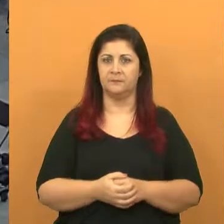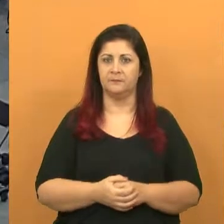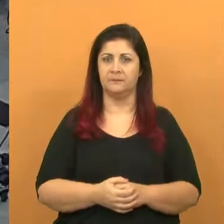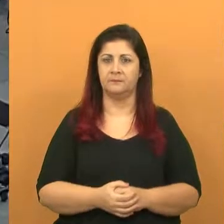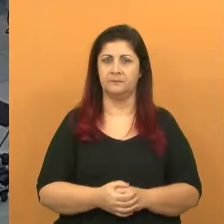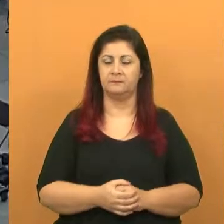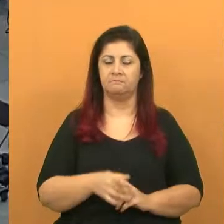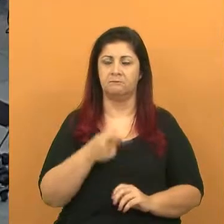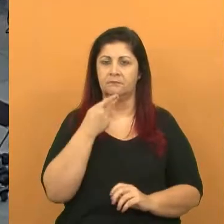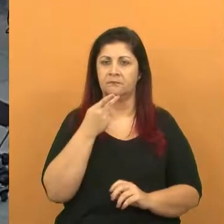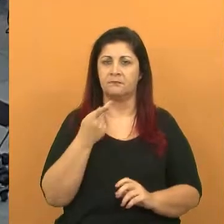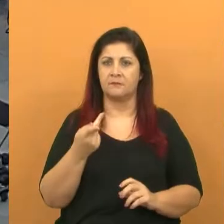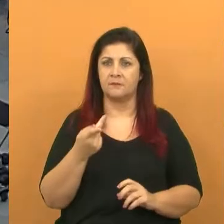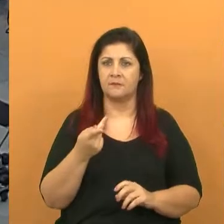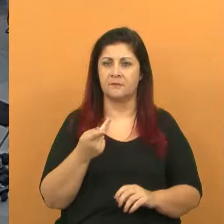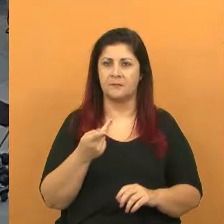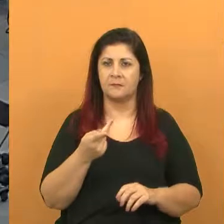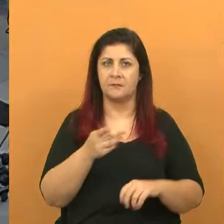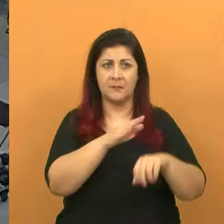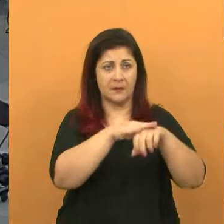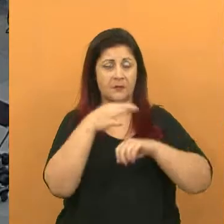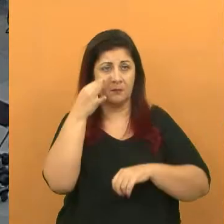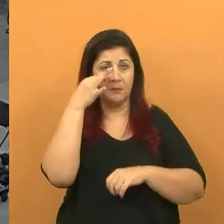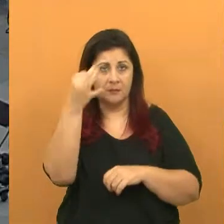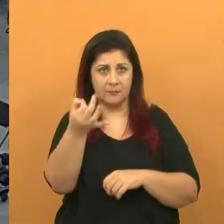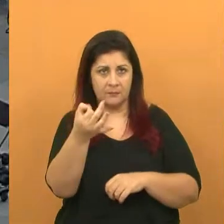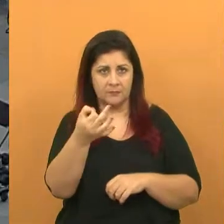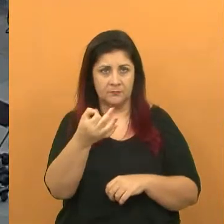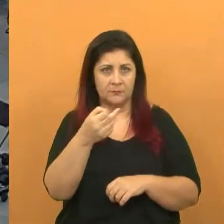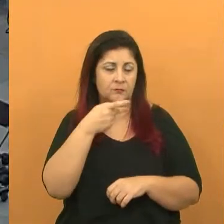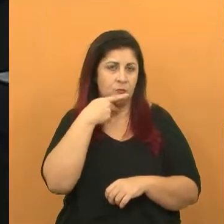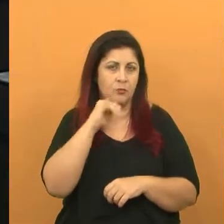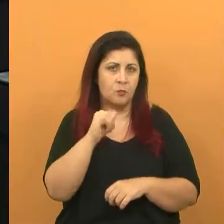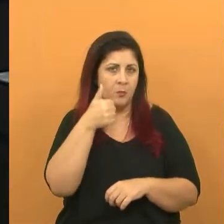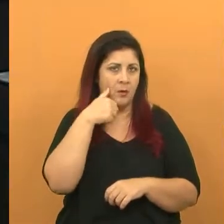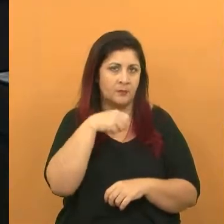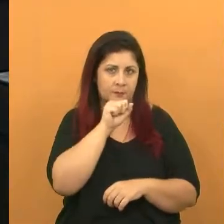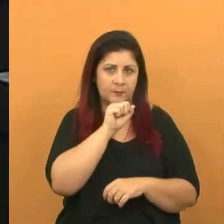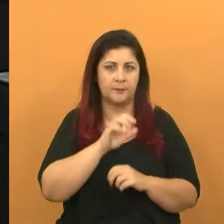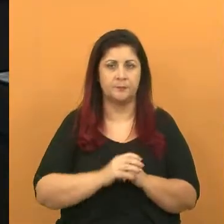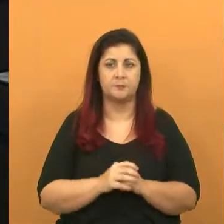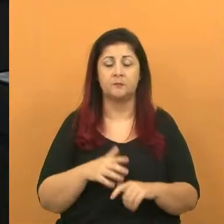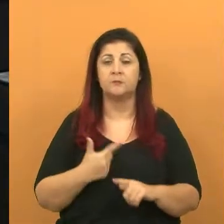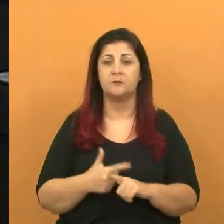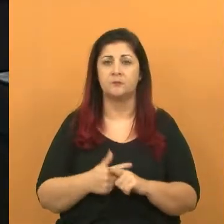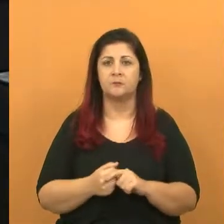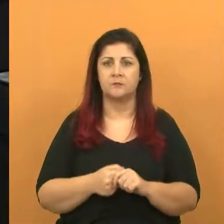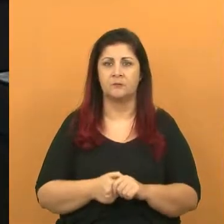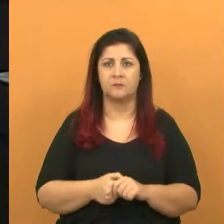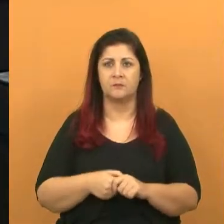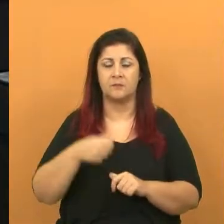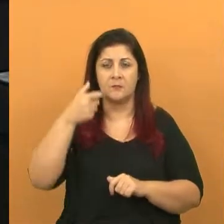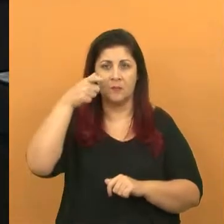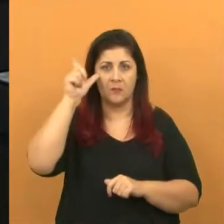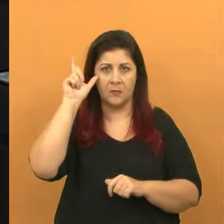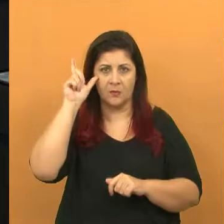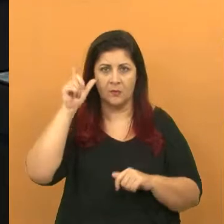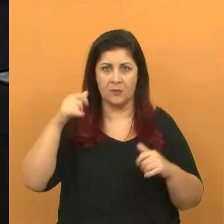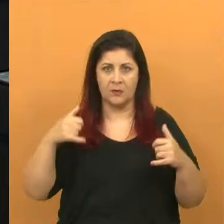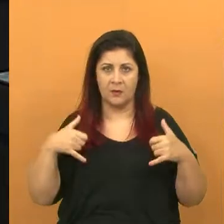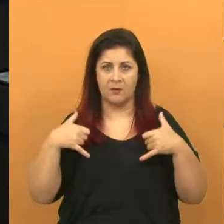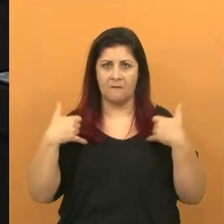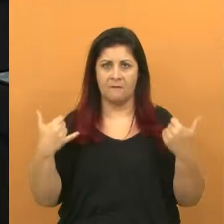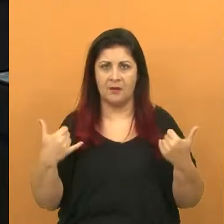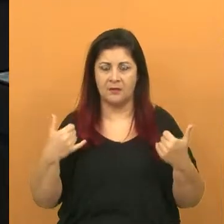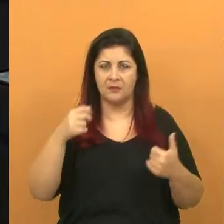eu diria assim, chamar a atenção dos pais. Por quê? Porque ontem foi comemorada a festa do